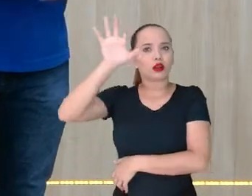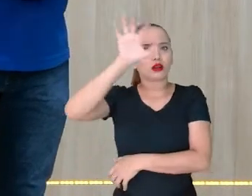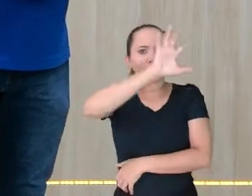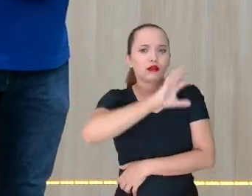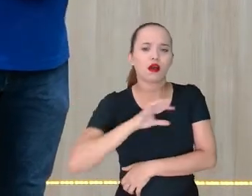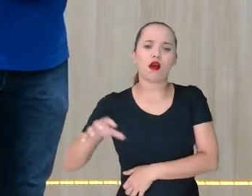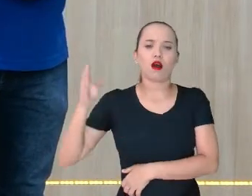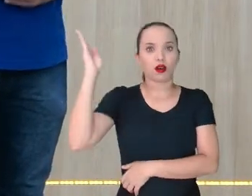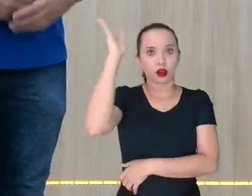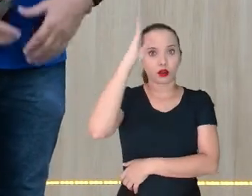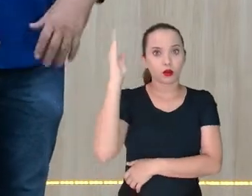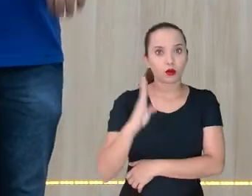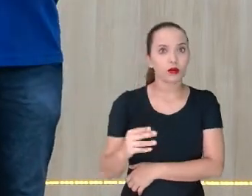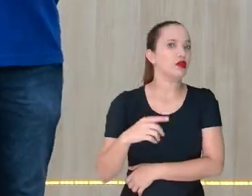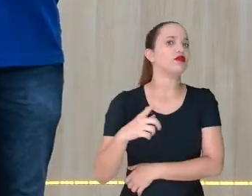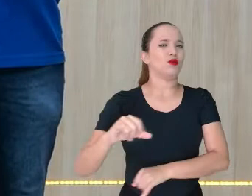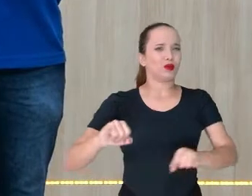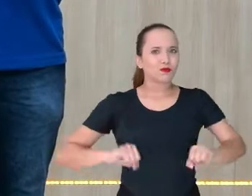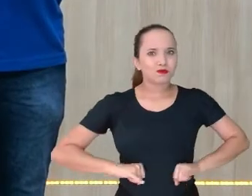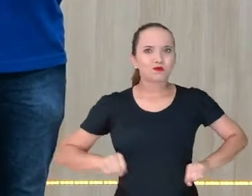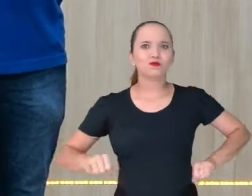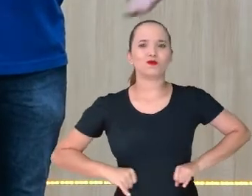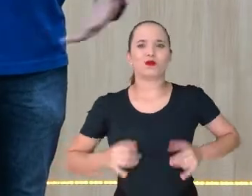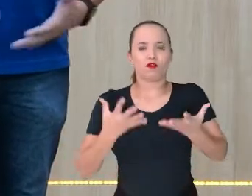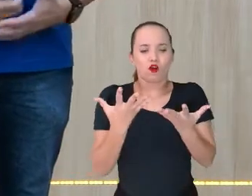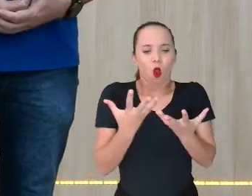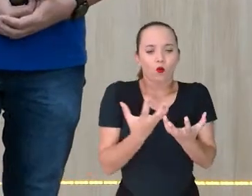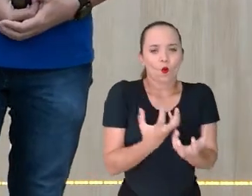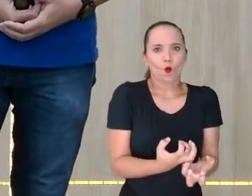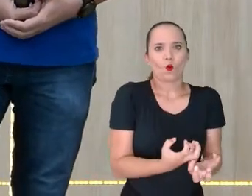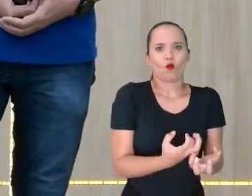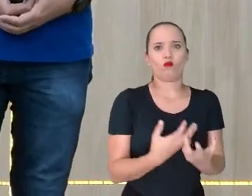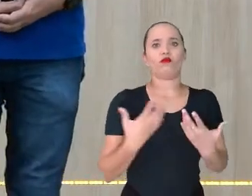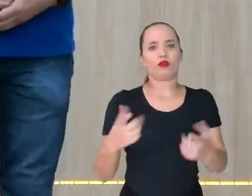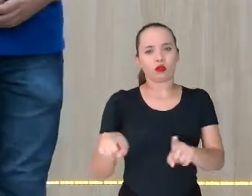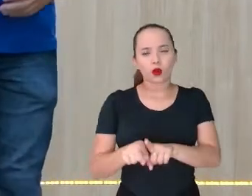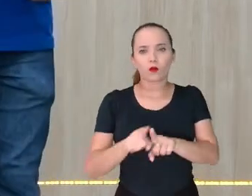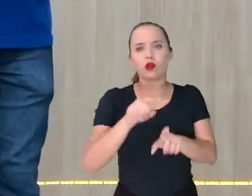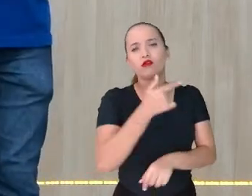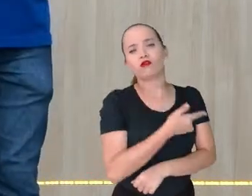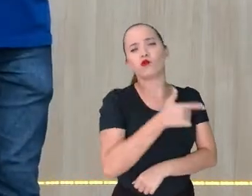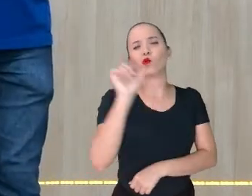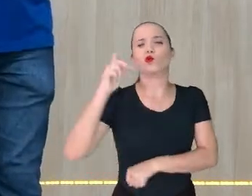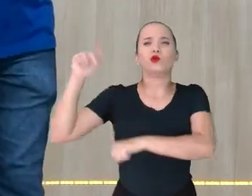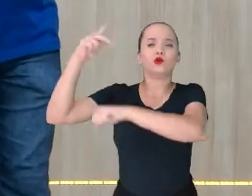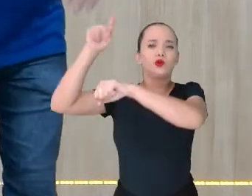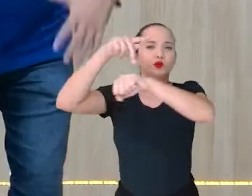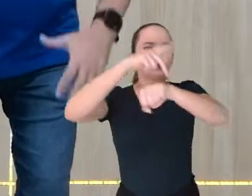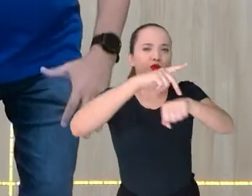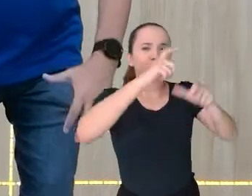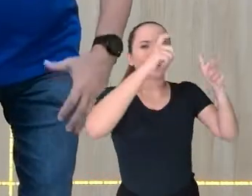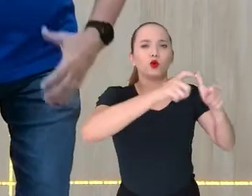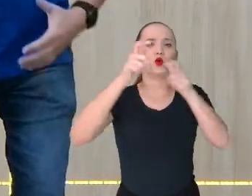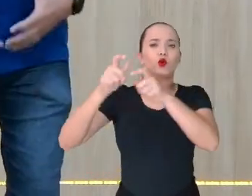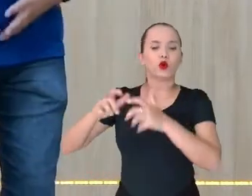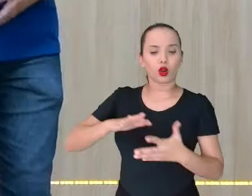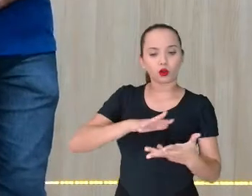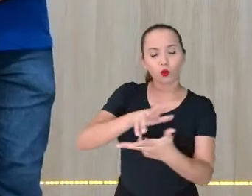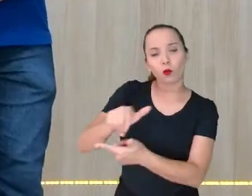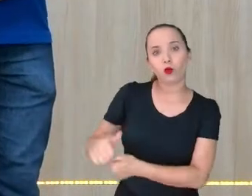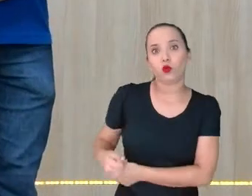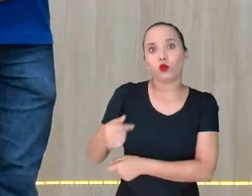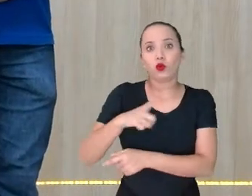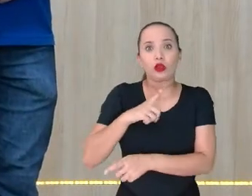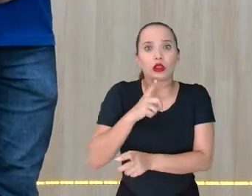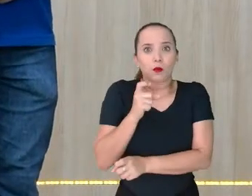com a seca. E sem contar outras regiões, né, do mundo com a temperatura muito abaixo. Imagine